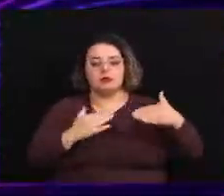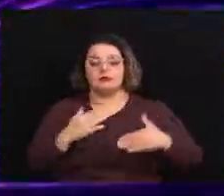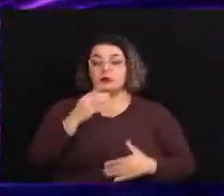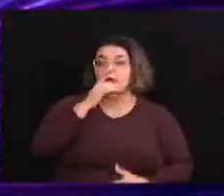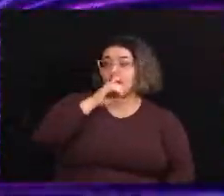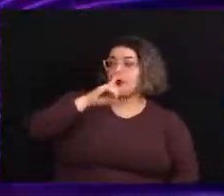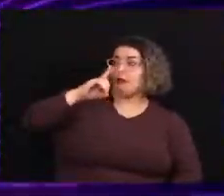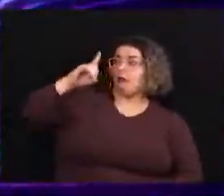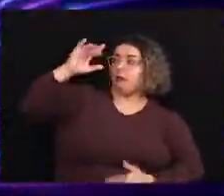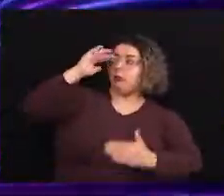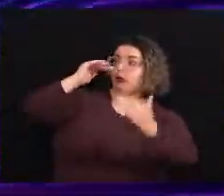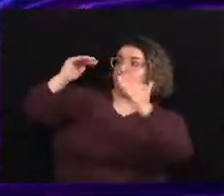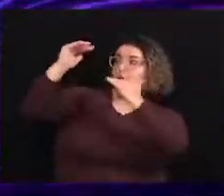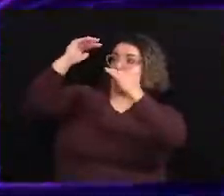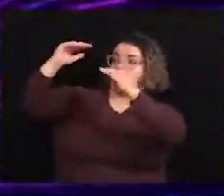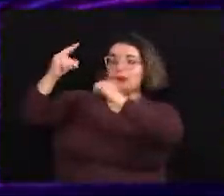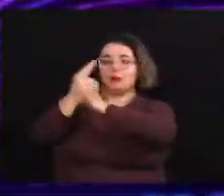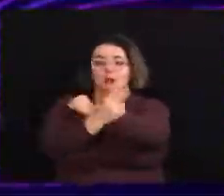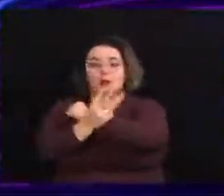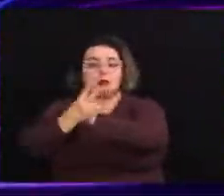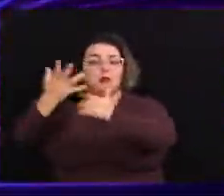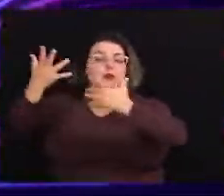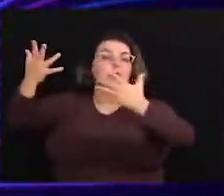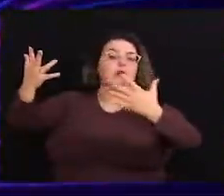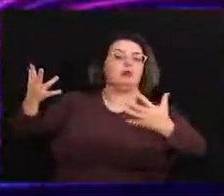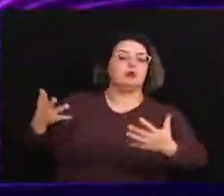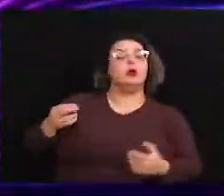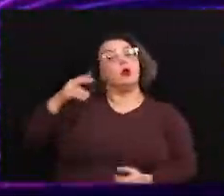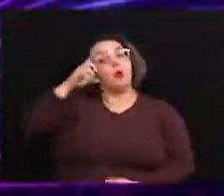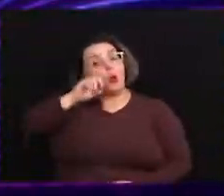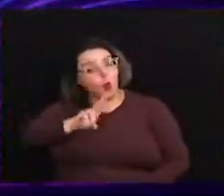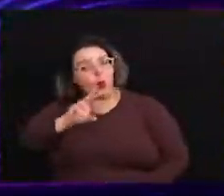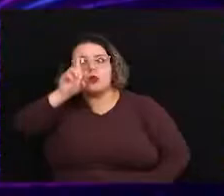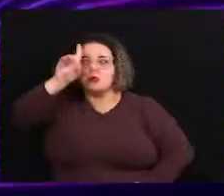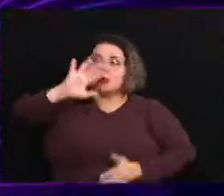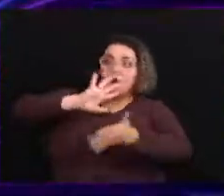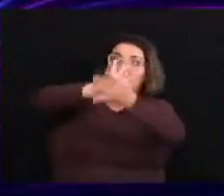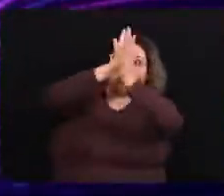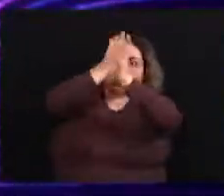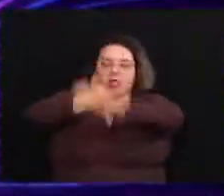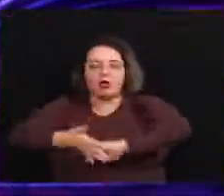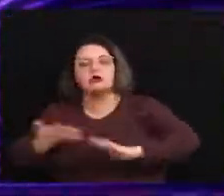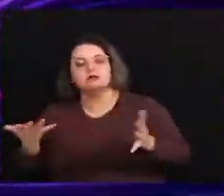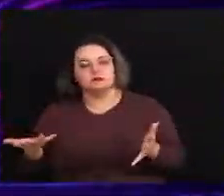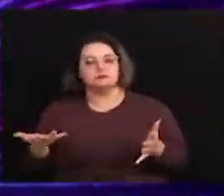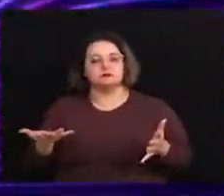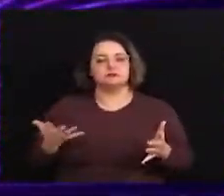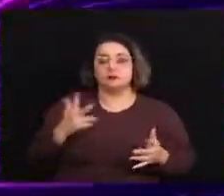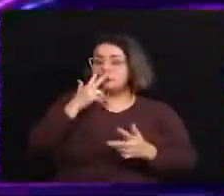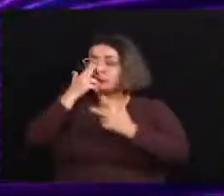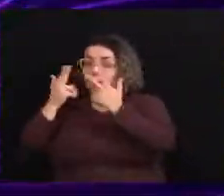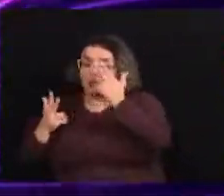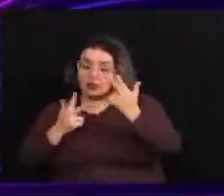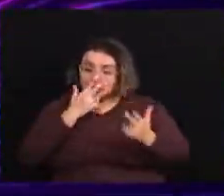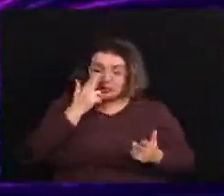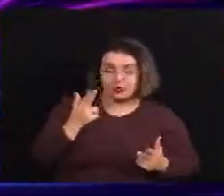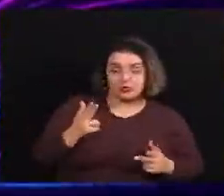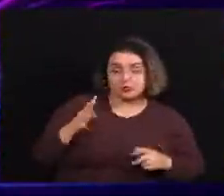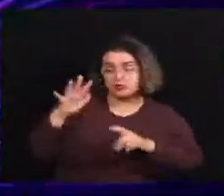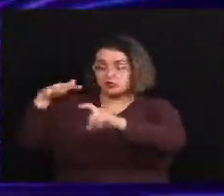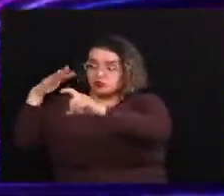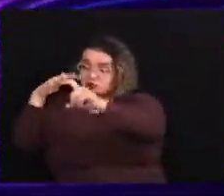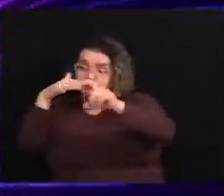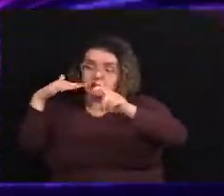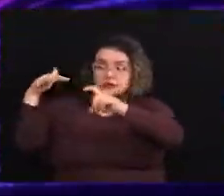das deusas matricêntricas, protetoras, né, ou destruidoras, é muito parecido, né, dentro de uma mitologia e outra, de um conto de fadas